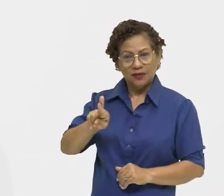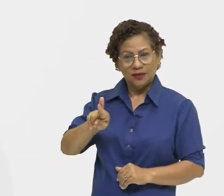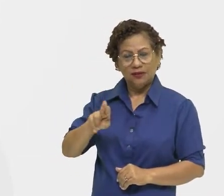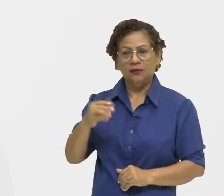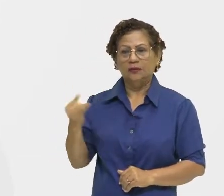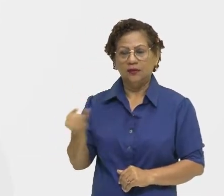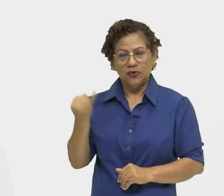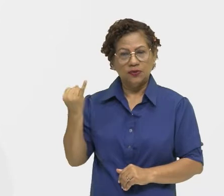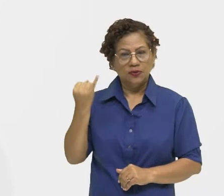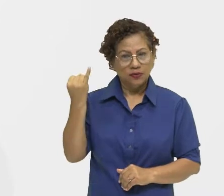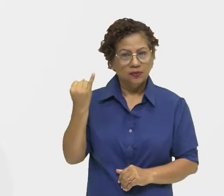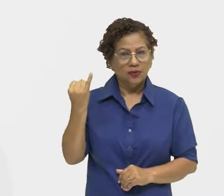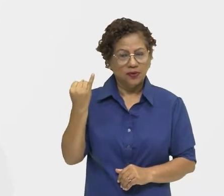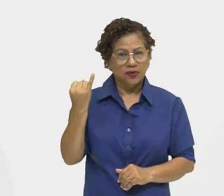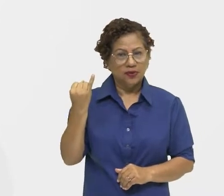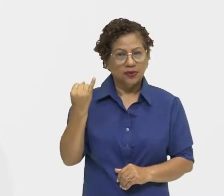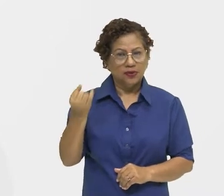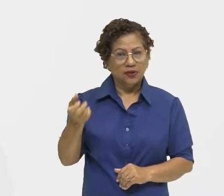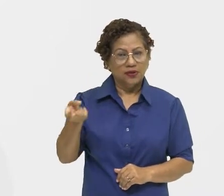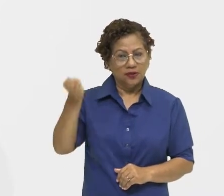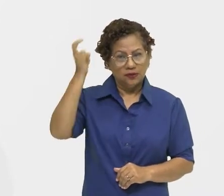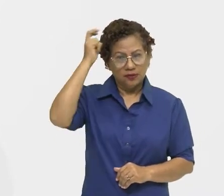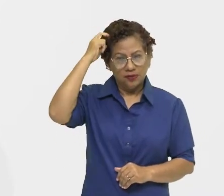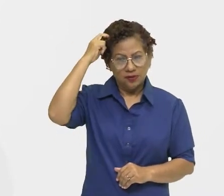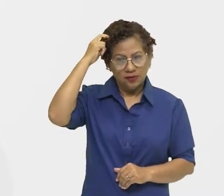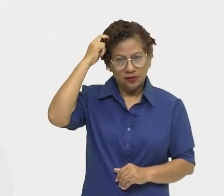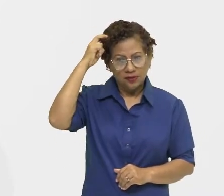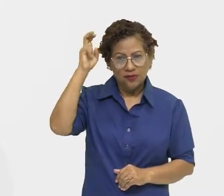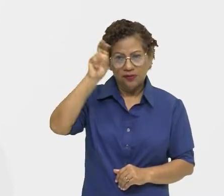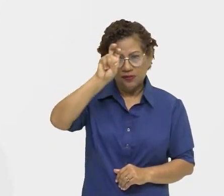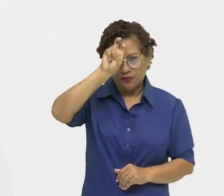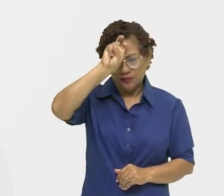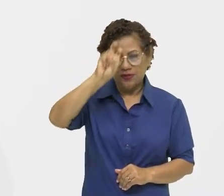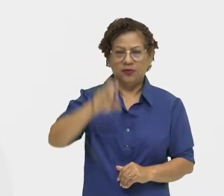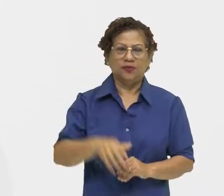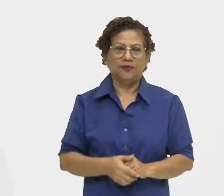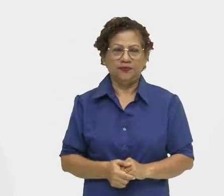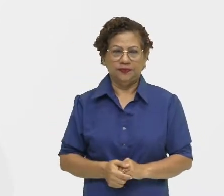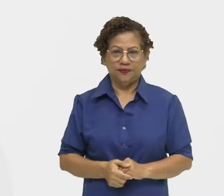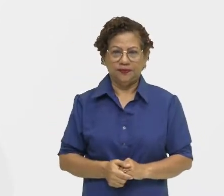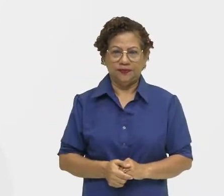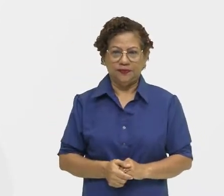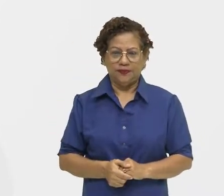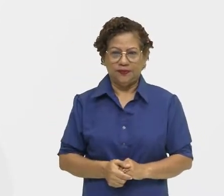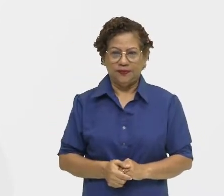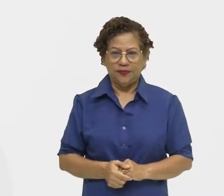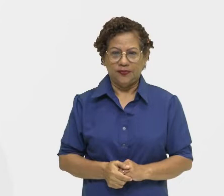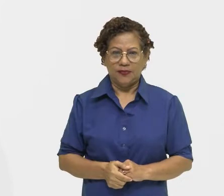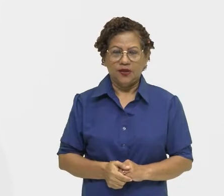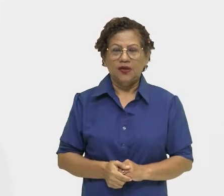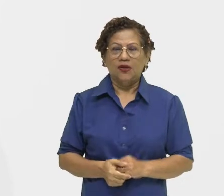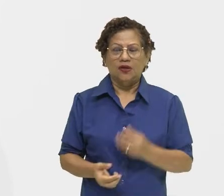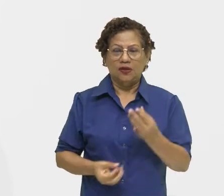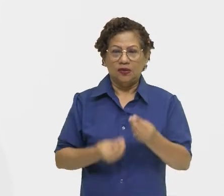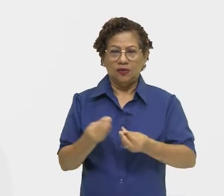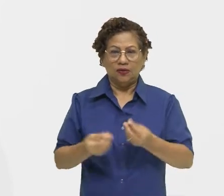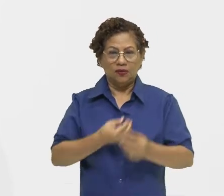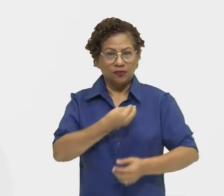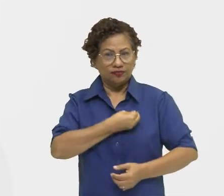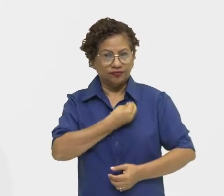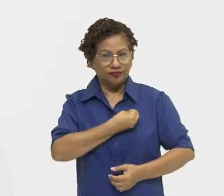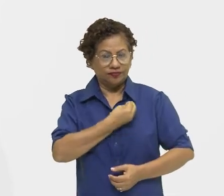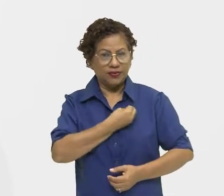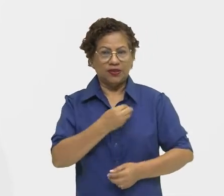chave na produção cultural egípcia. Ela foi capaz de determinar o modo de vida,